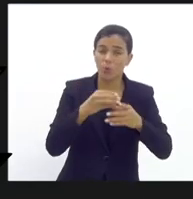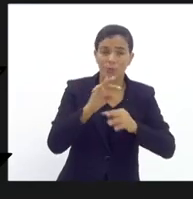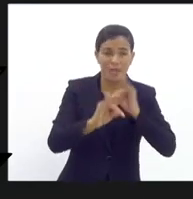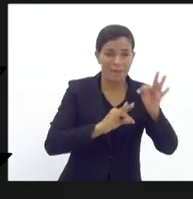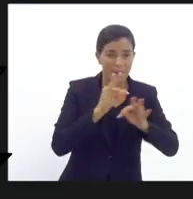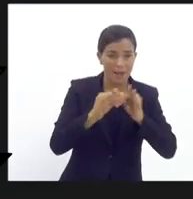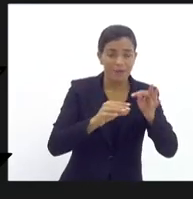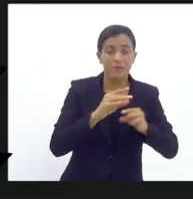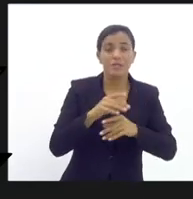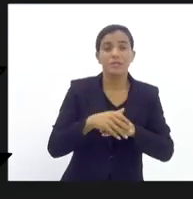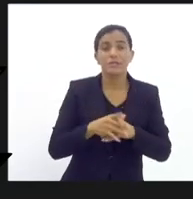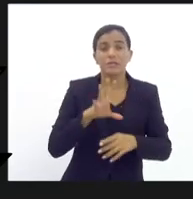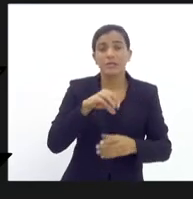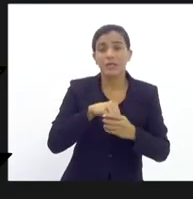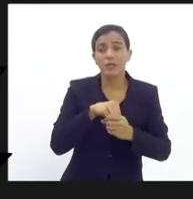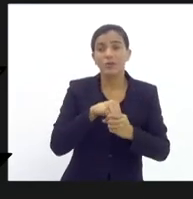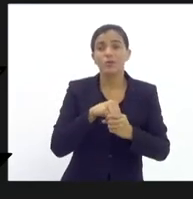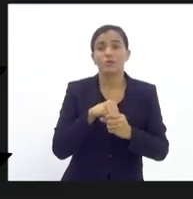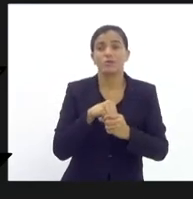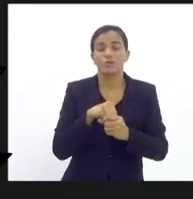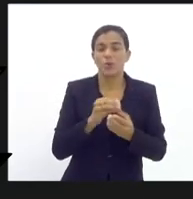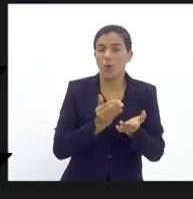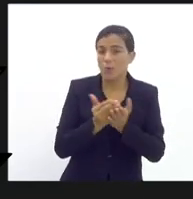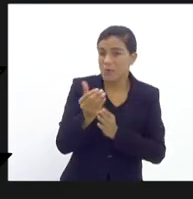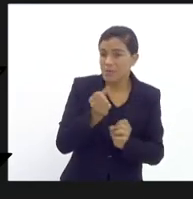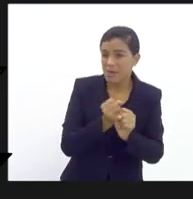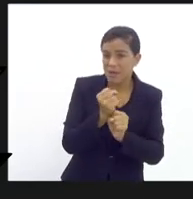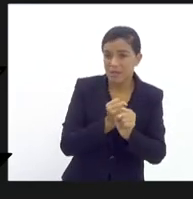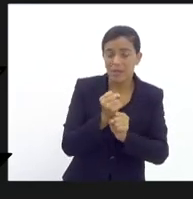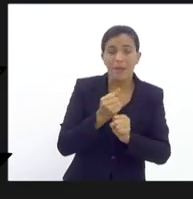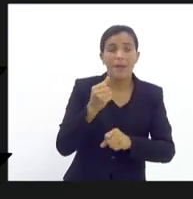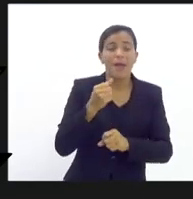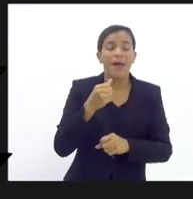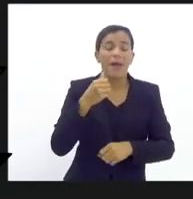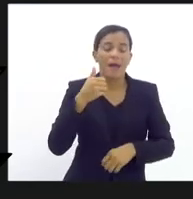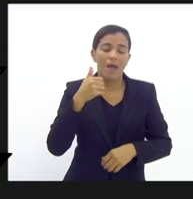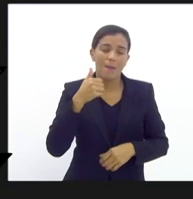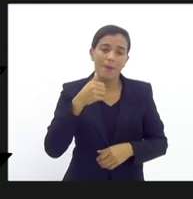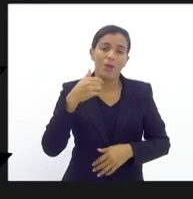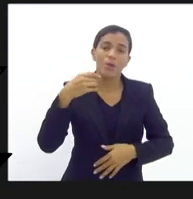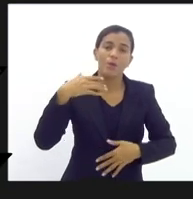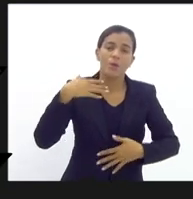do ministério no começo do ano pelo Ministro da Justiça